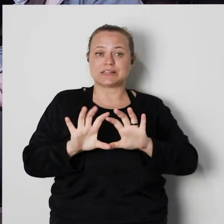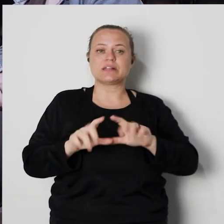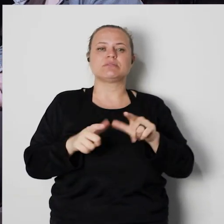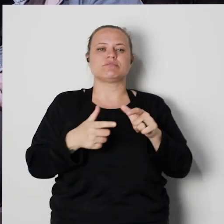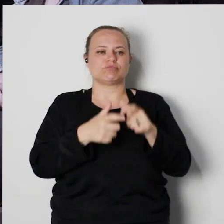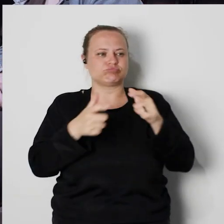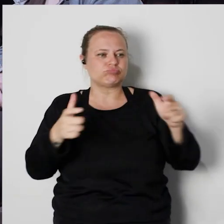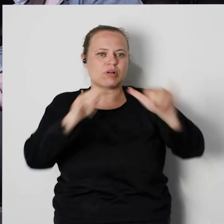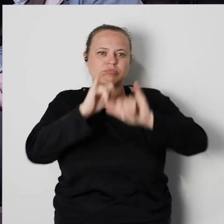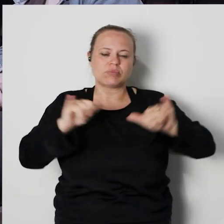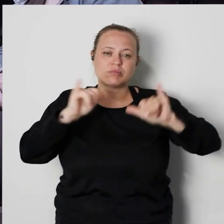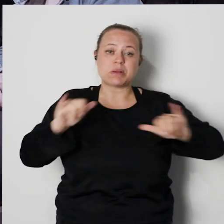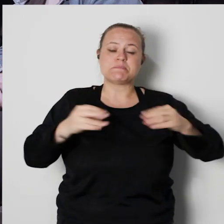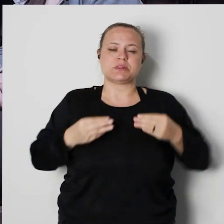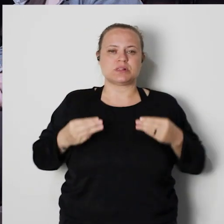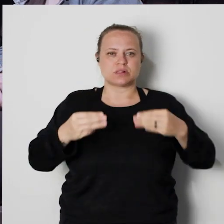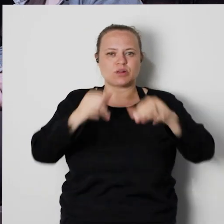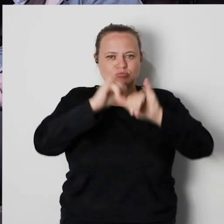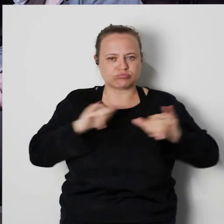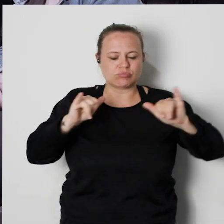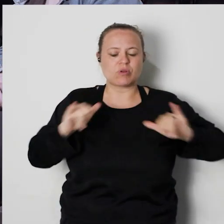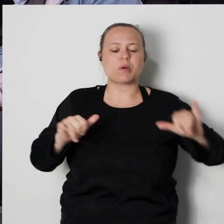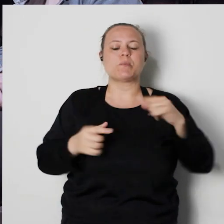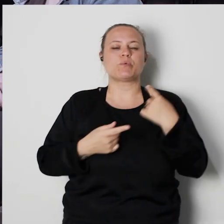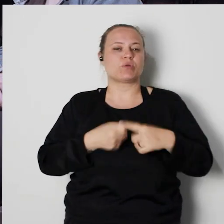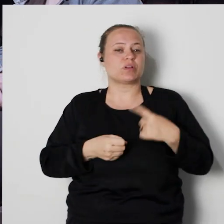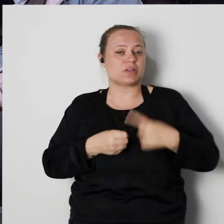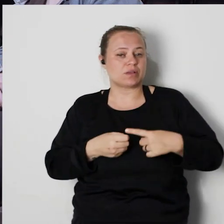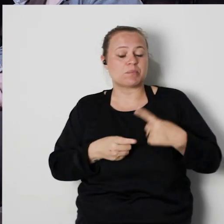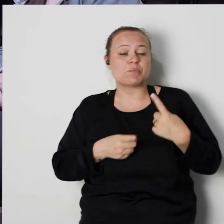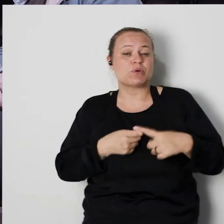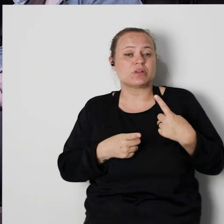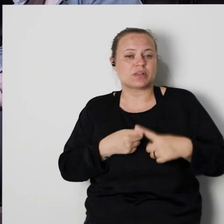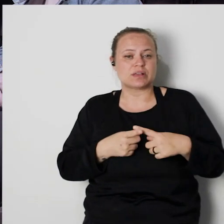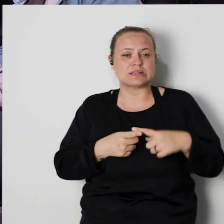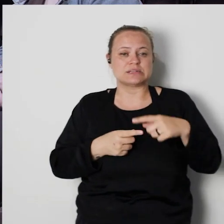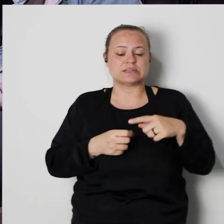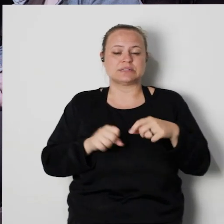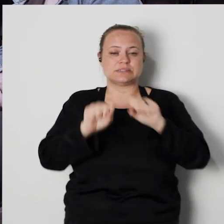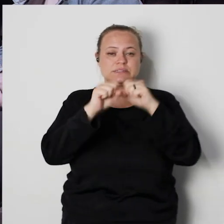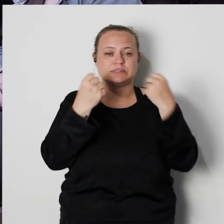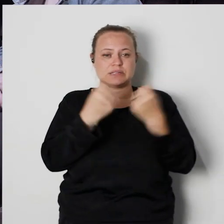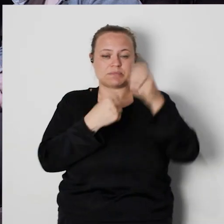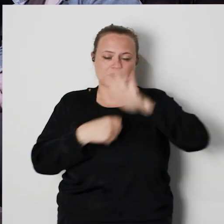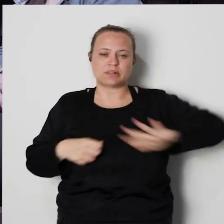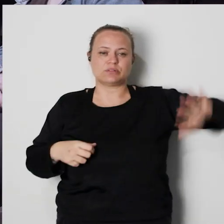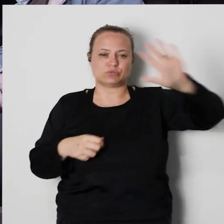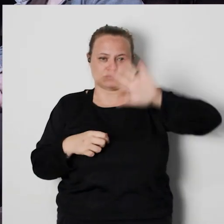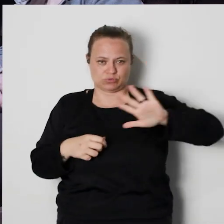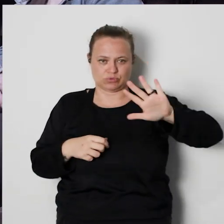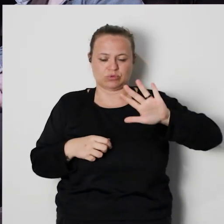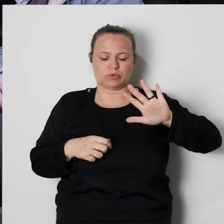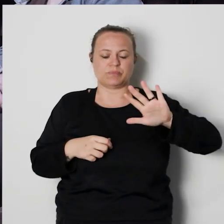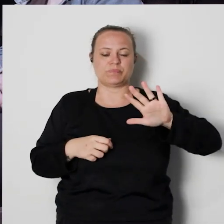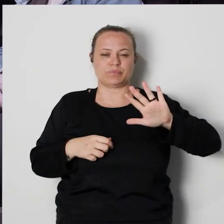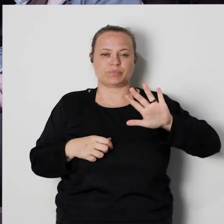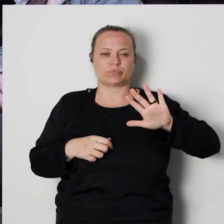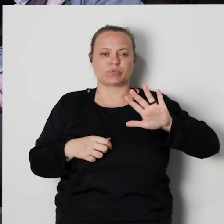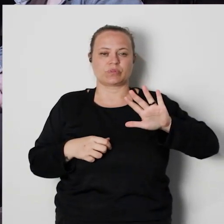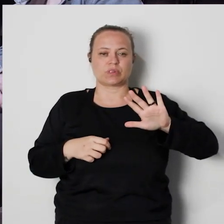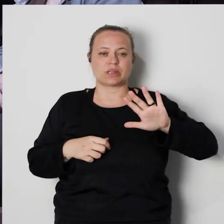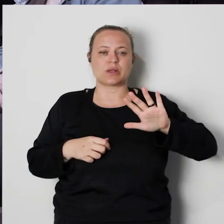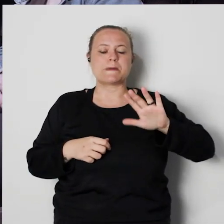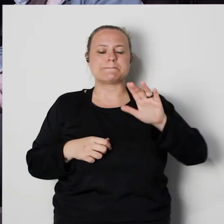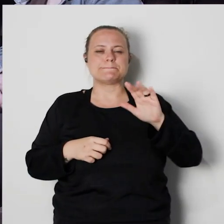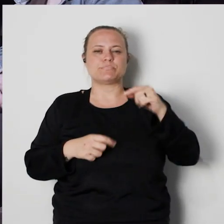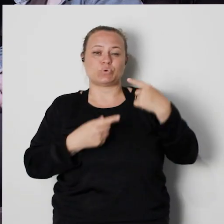a primeira estratégia que foi criada e foi amplamente difundida pelo Ministério para que